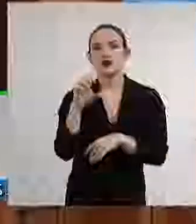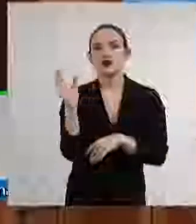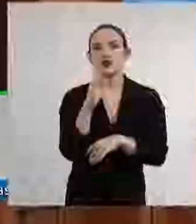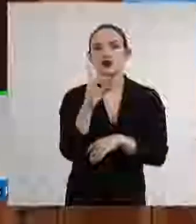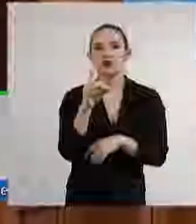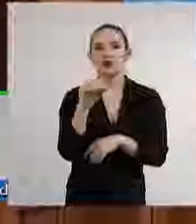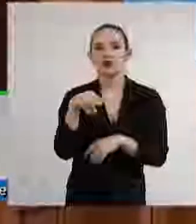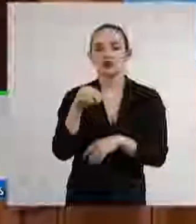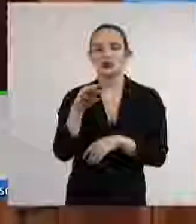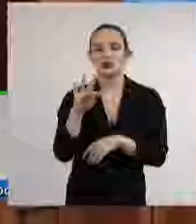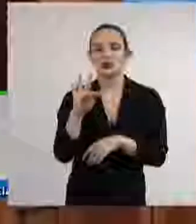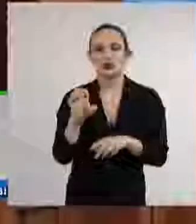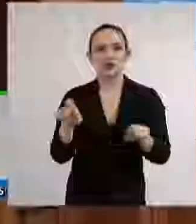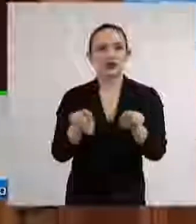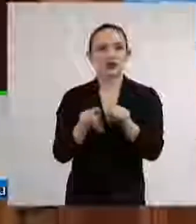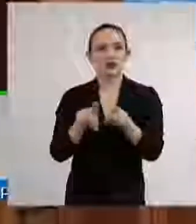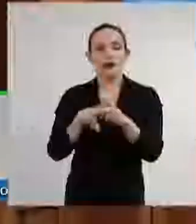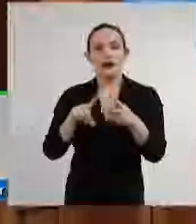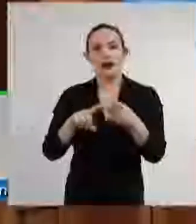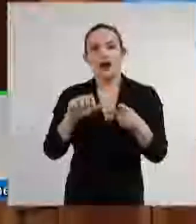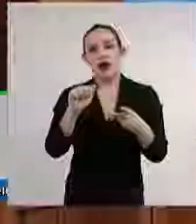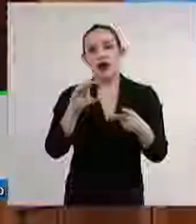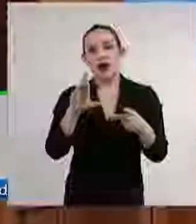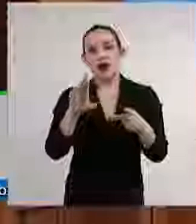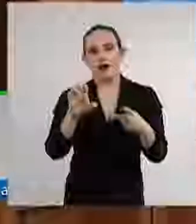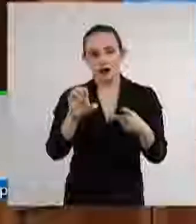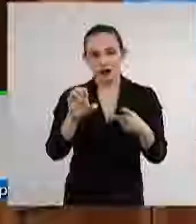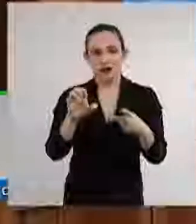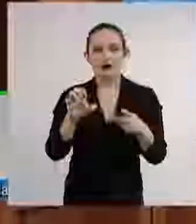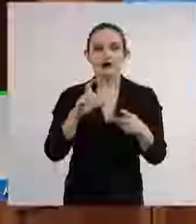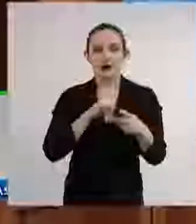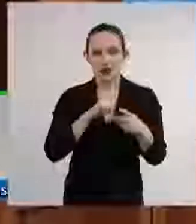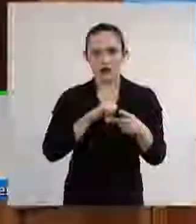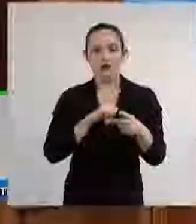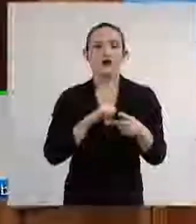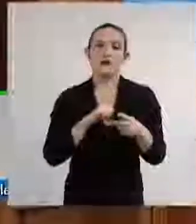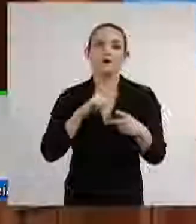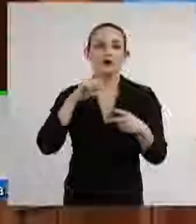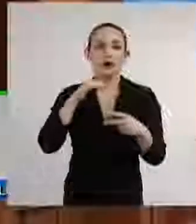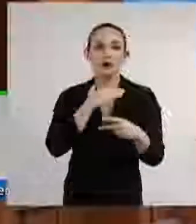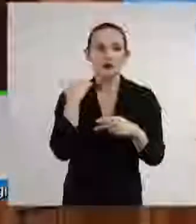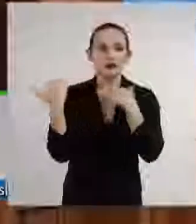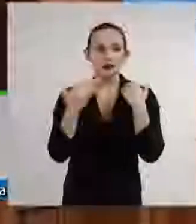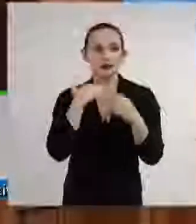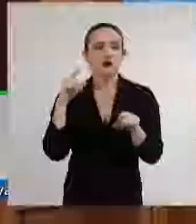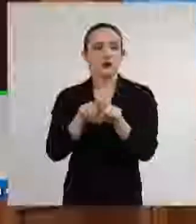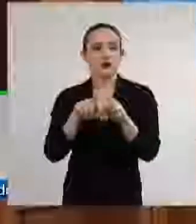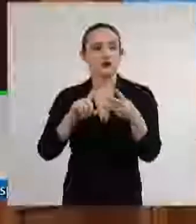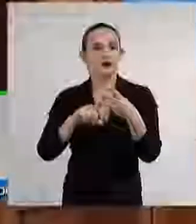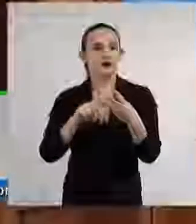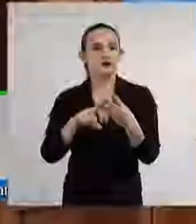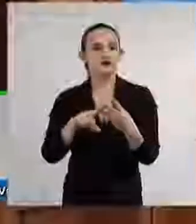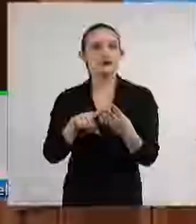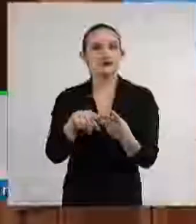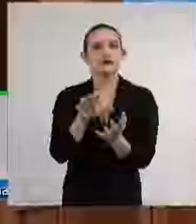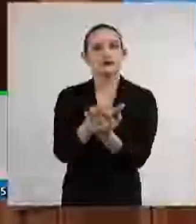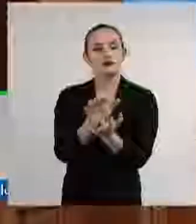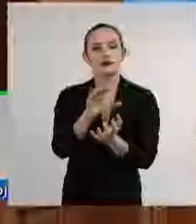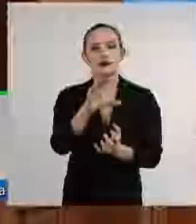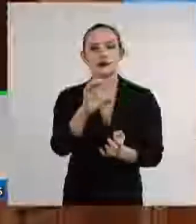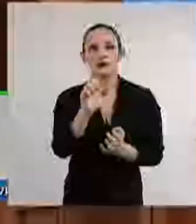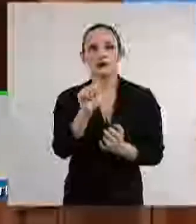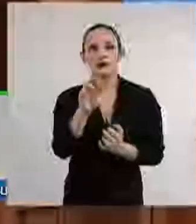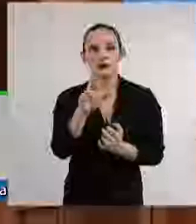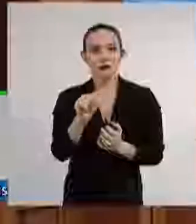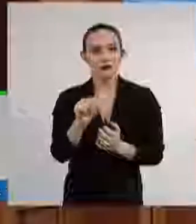mulheres, e no Acre, 8,3 mortes a cada 100 mil mulheres, e Ceará, 7,6 mortes a